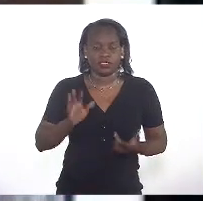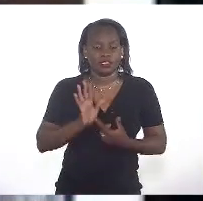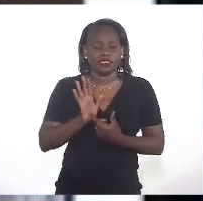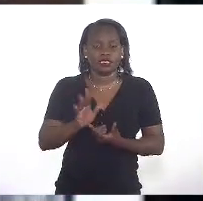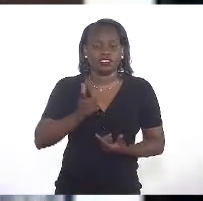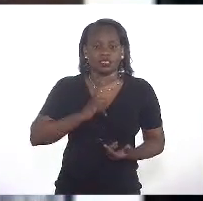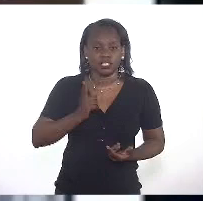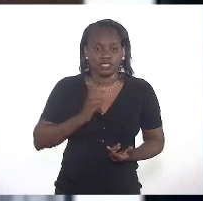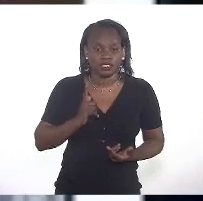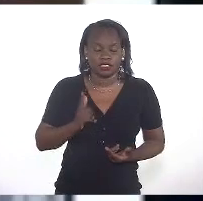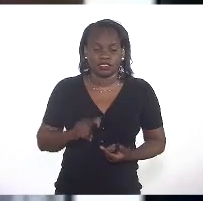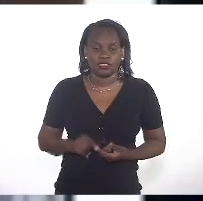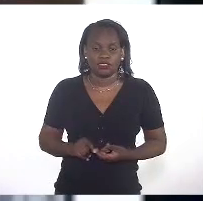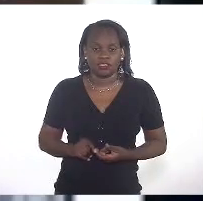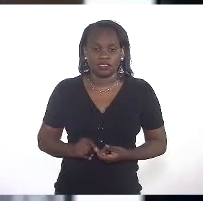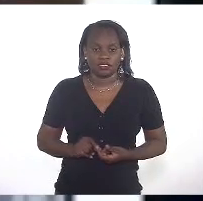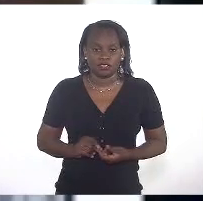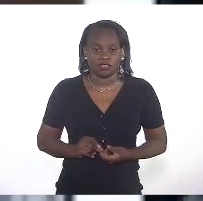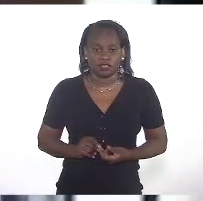através